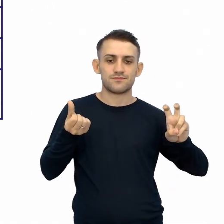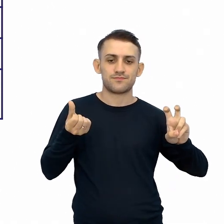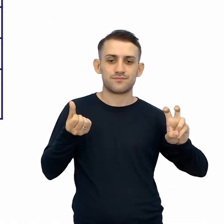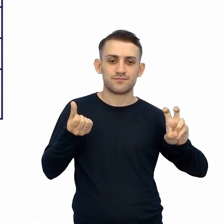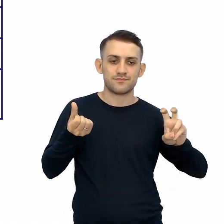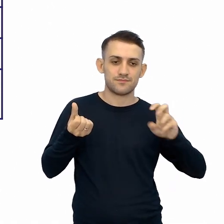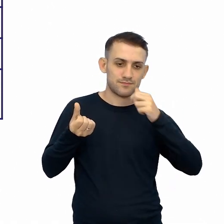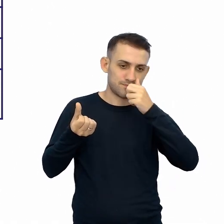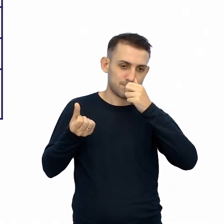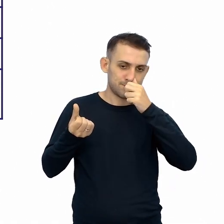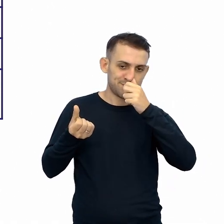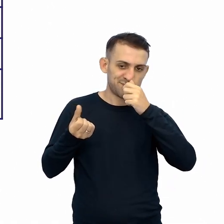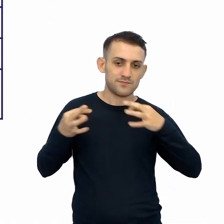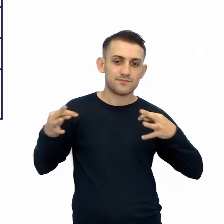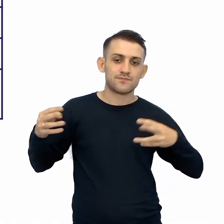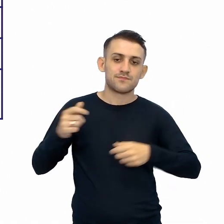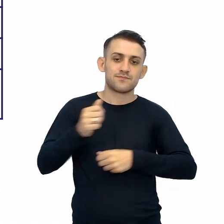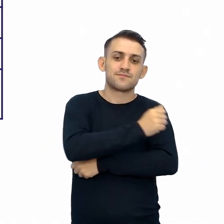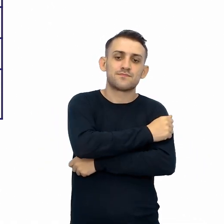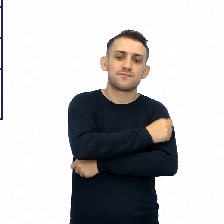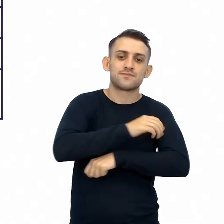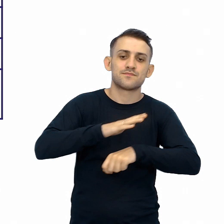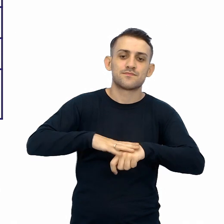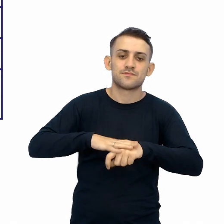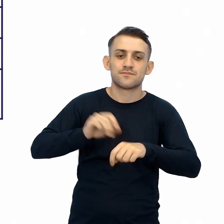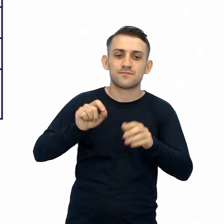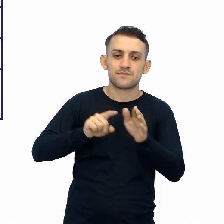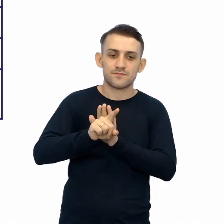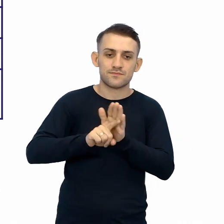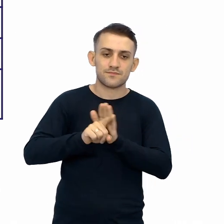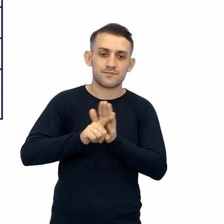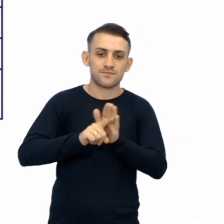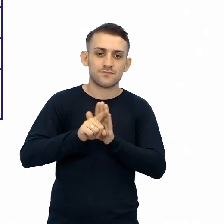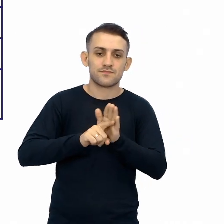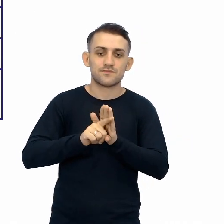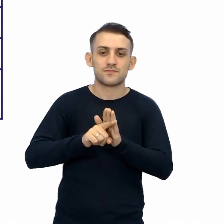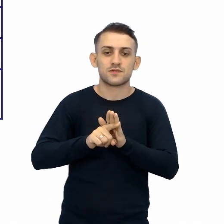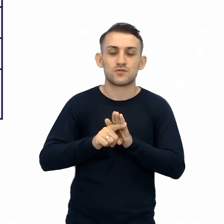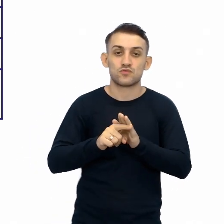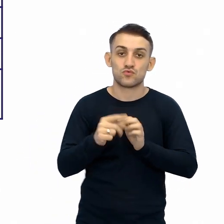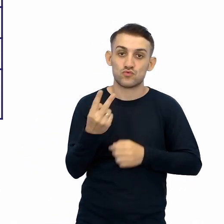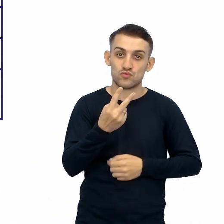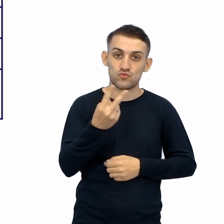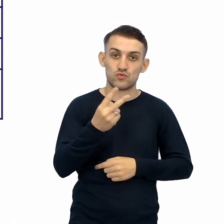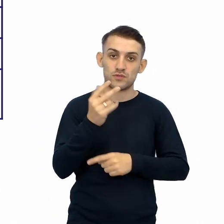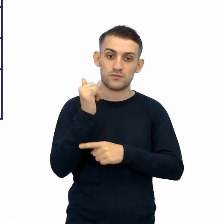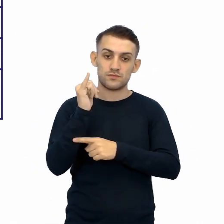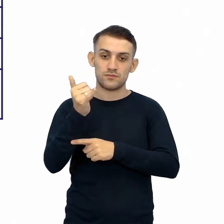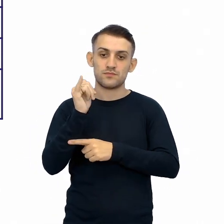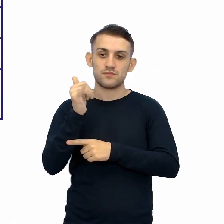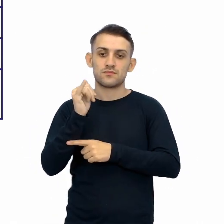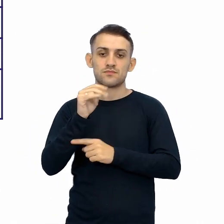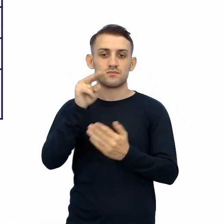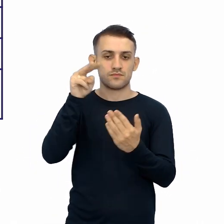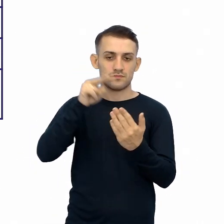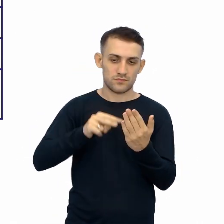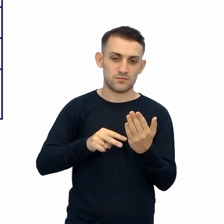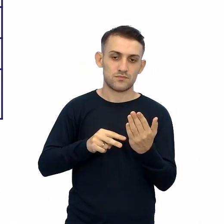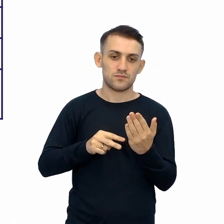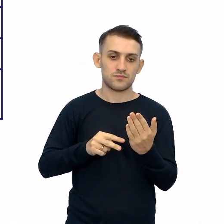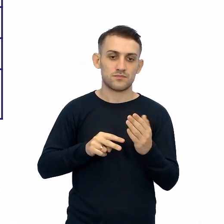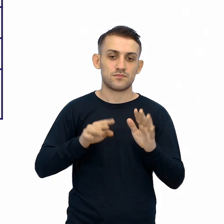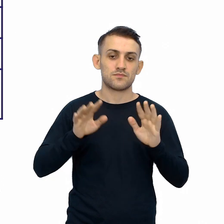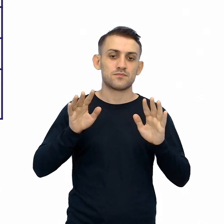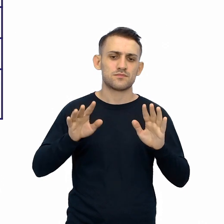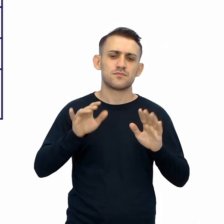6, os estudantes vão fazer uma análise dos dois contos lidos até o momento,